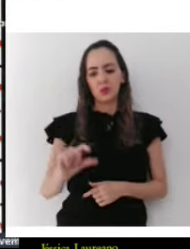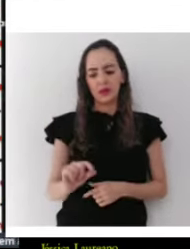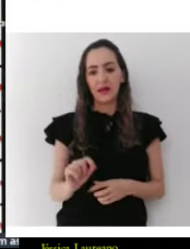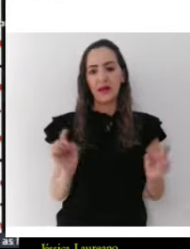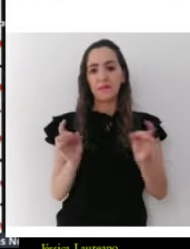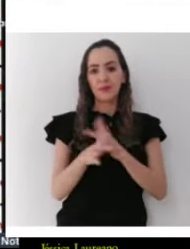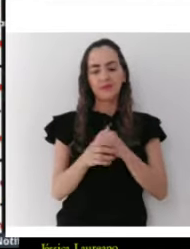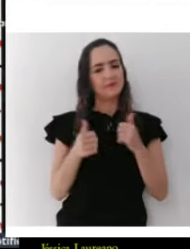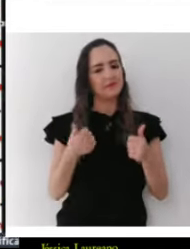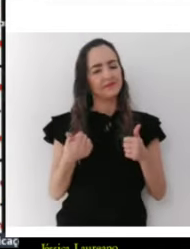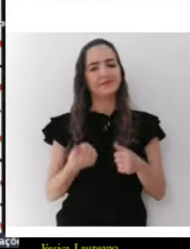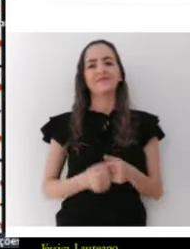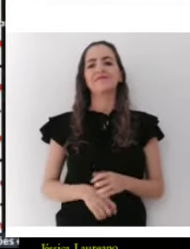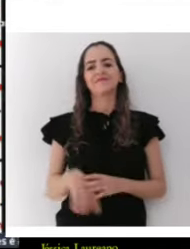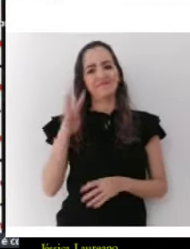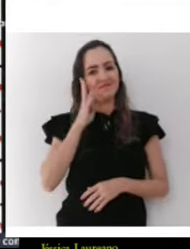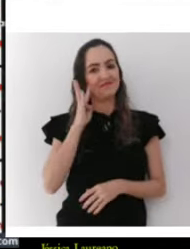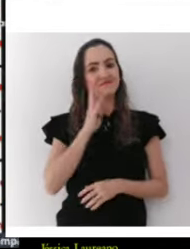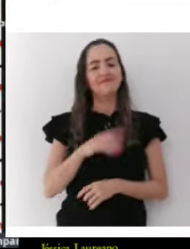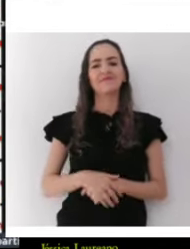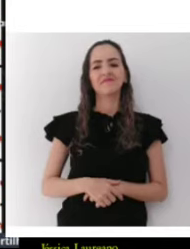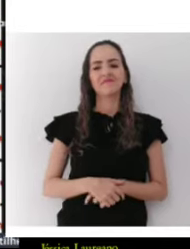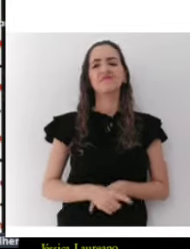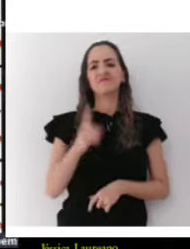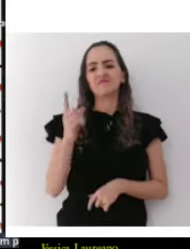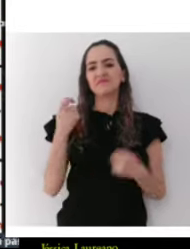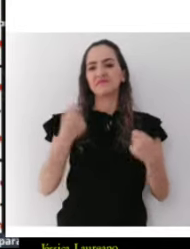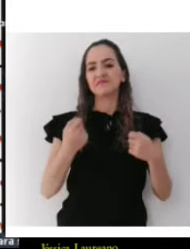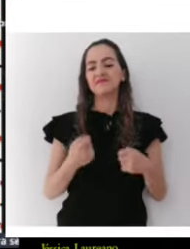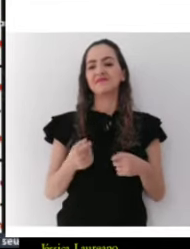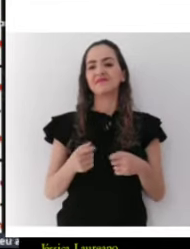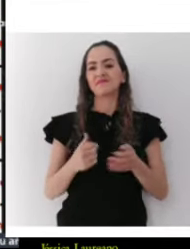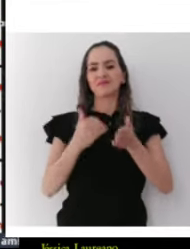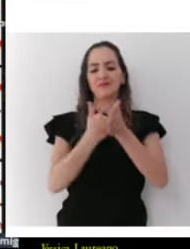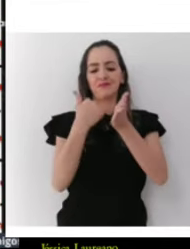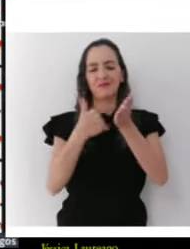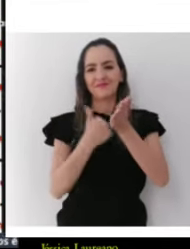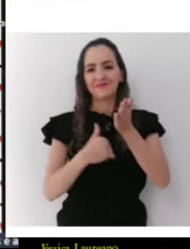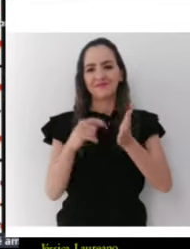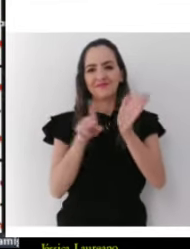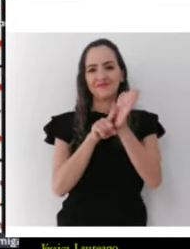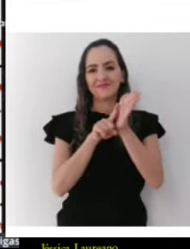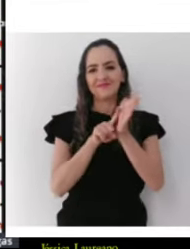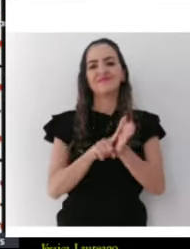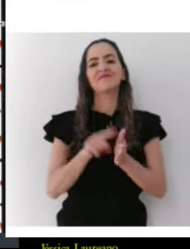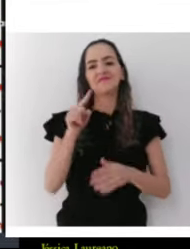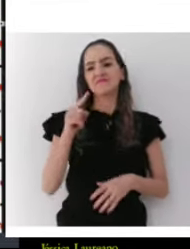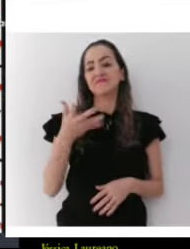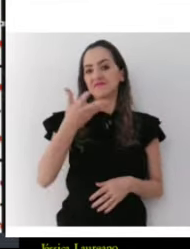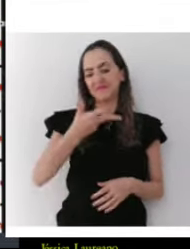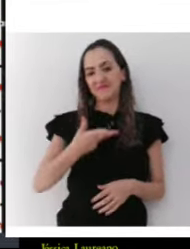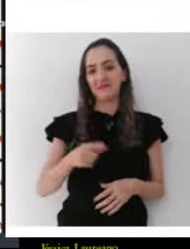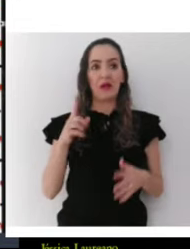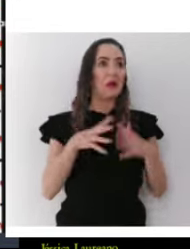E com isso você vai ter que ficar craque em conta de subtração. Não pode ir para a conta de divisão com